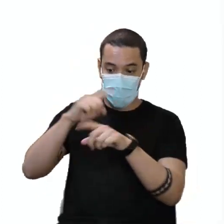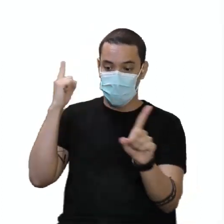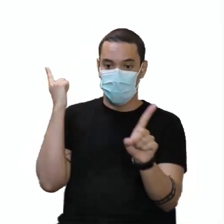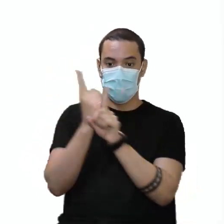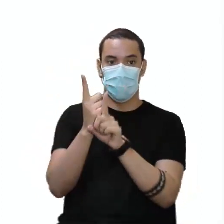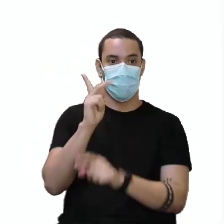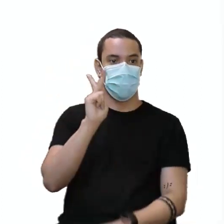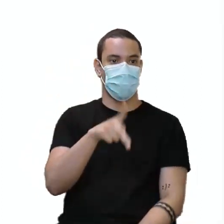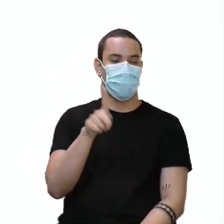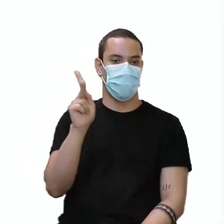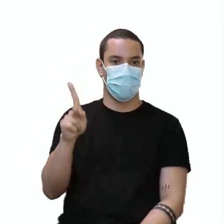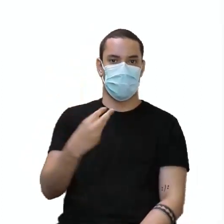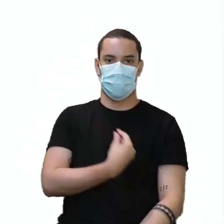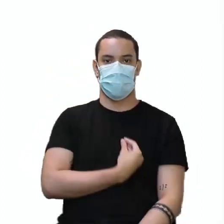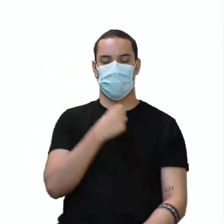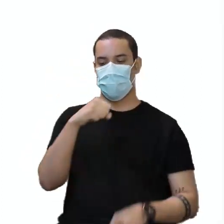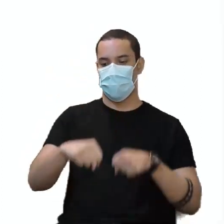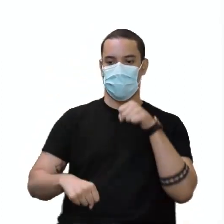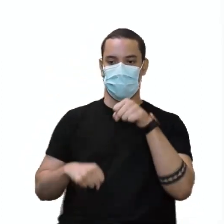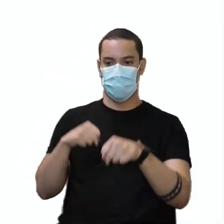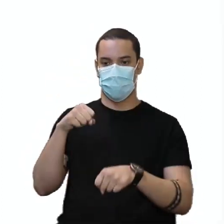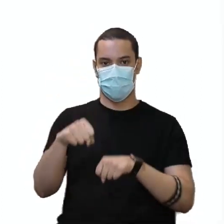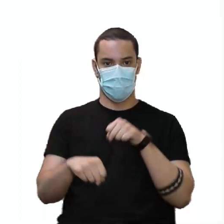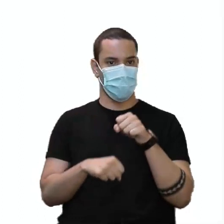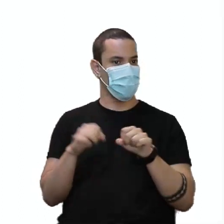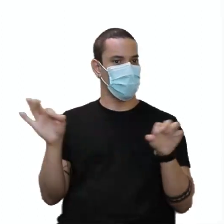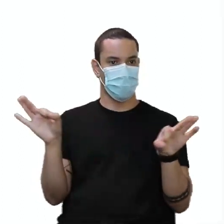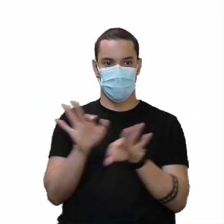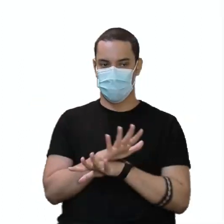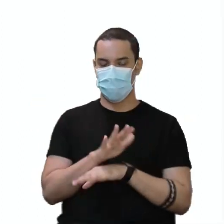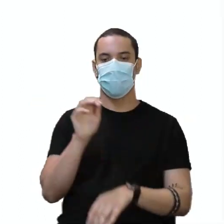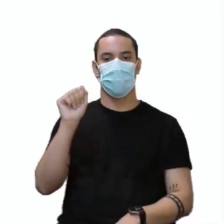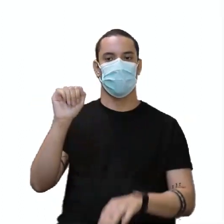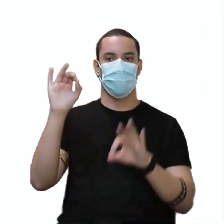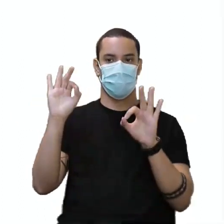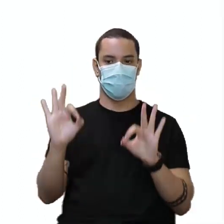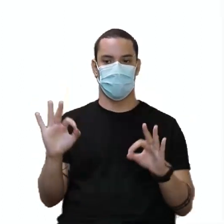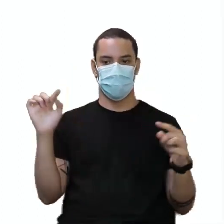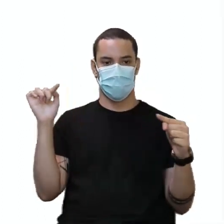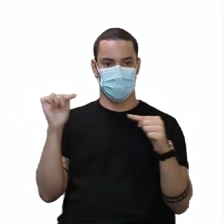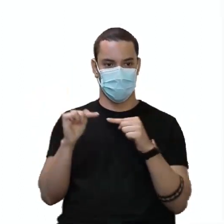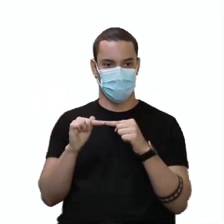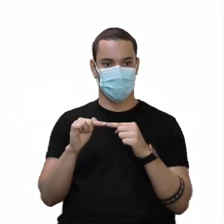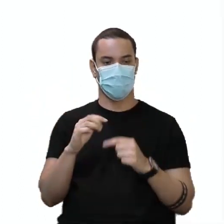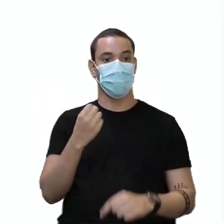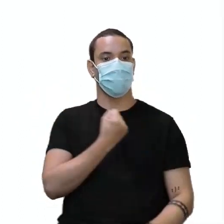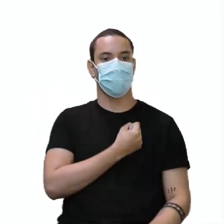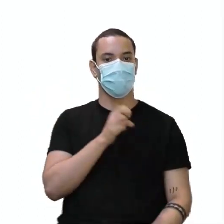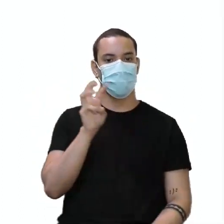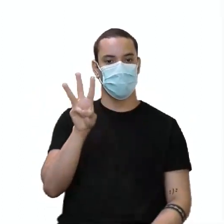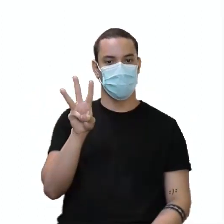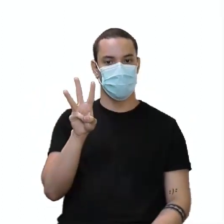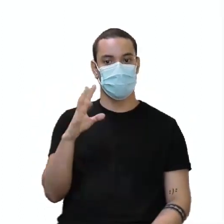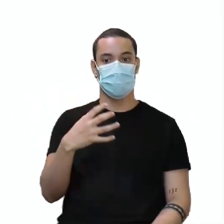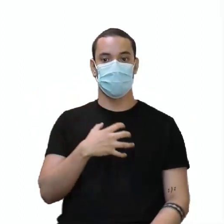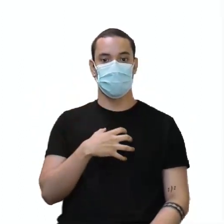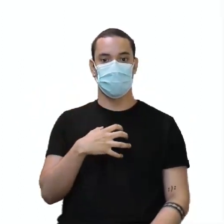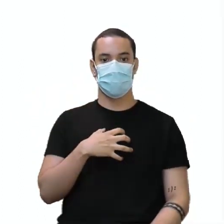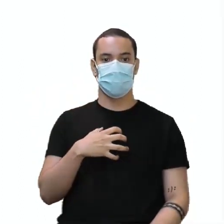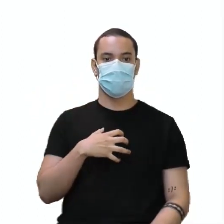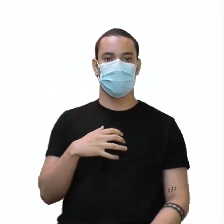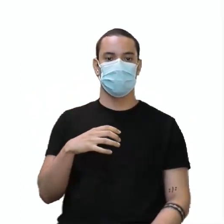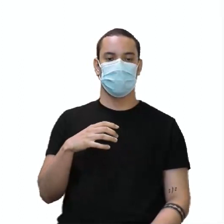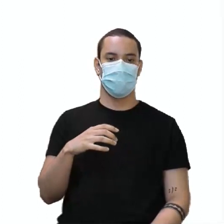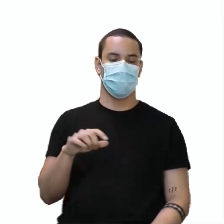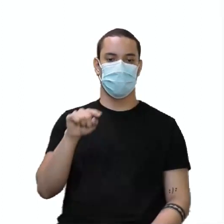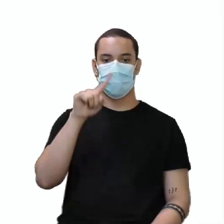math teacher, ele estava riding a bicycle, pedalando uma bicicleta. Questão número 3, a forma